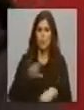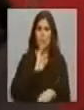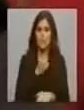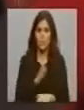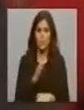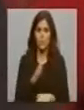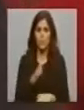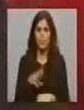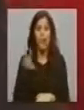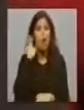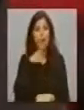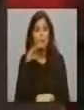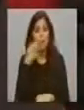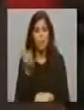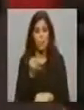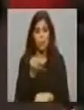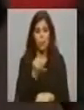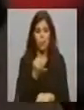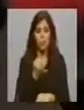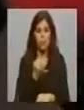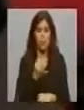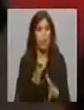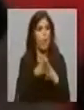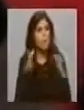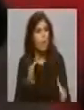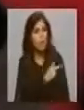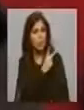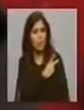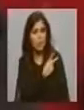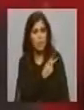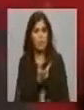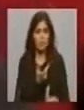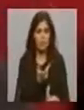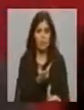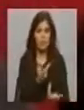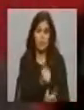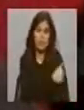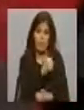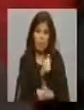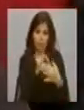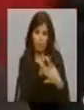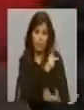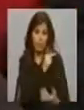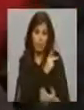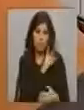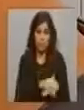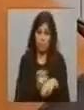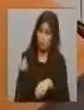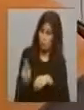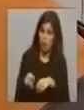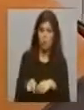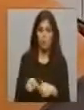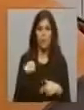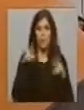And I heard that Porto is a really big student city, so that's why I'm here. I